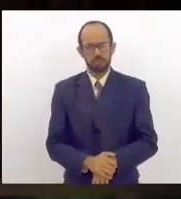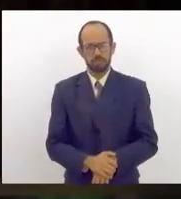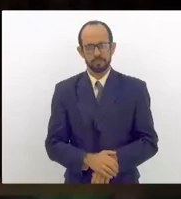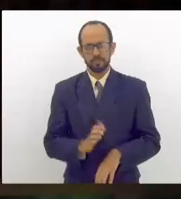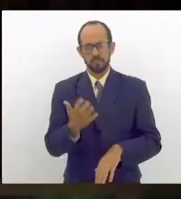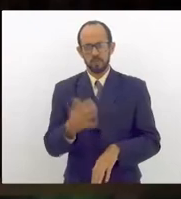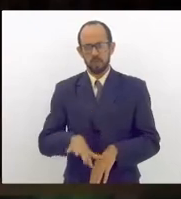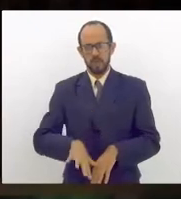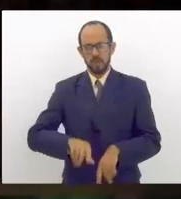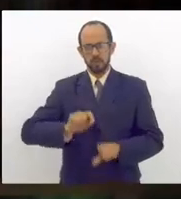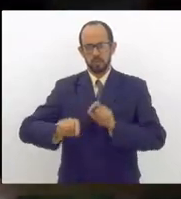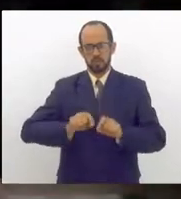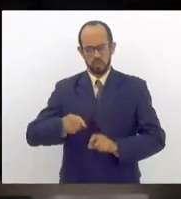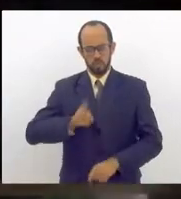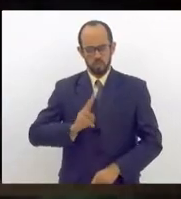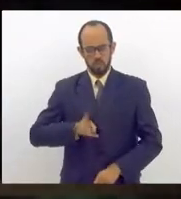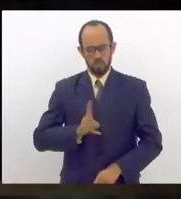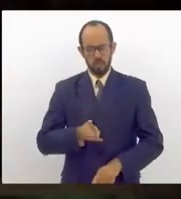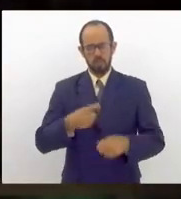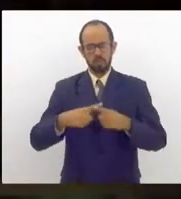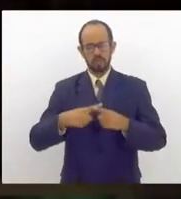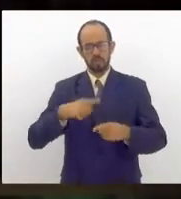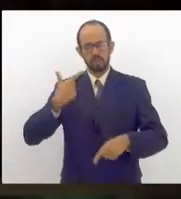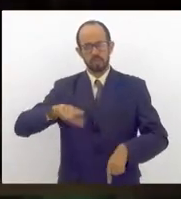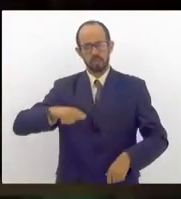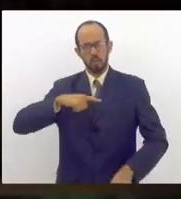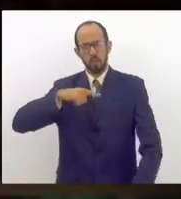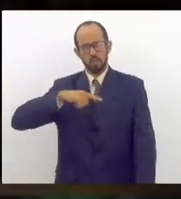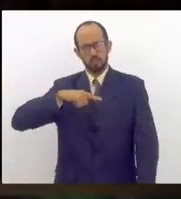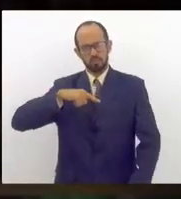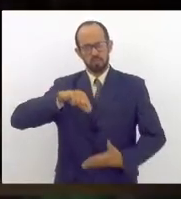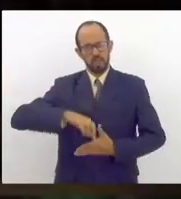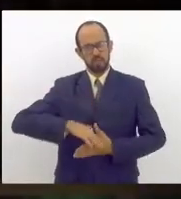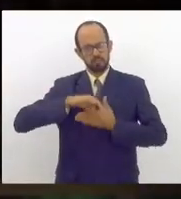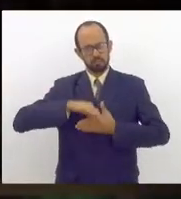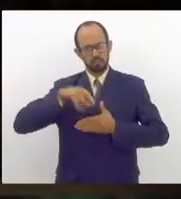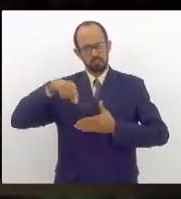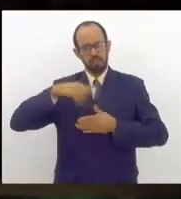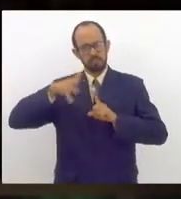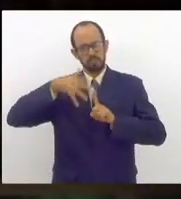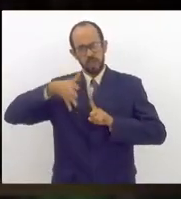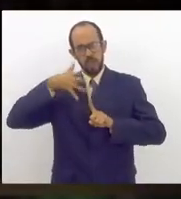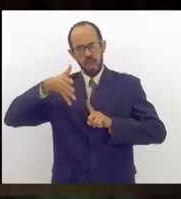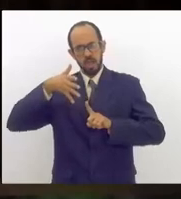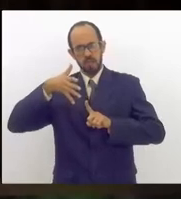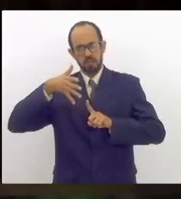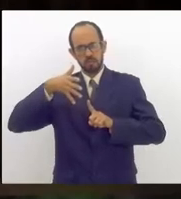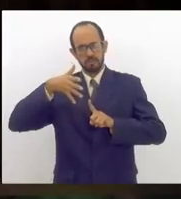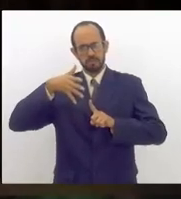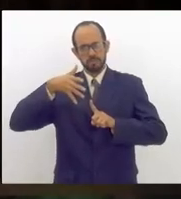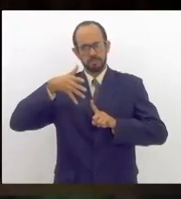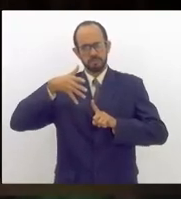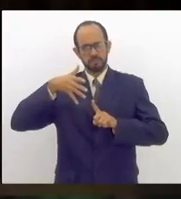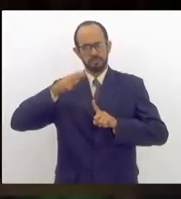quero é tomar o tempo porque existem outras lideranças importantes que precisam né ser ouvidas aqui e queria